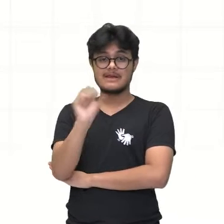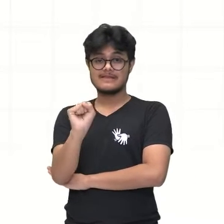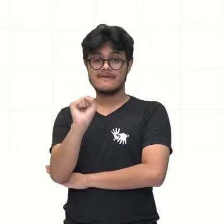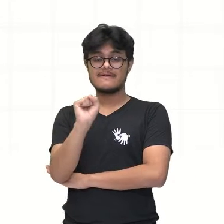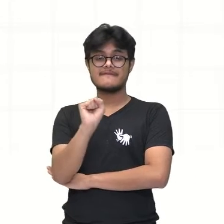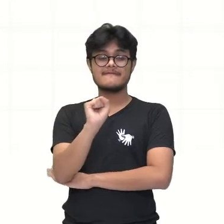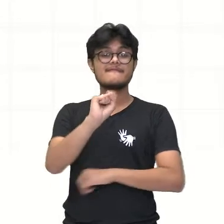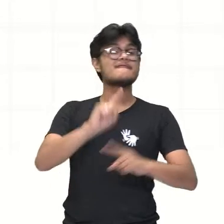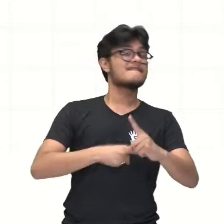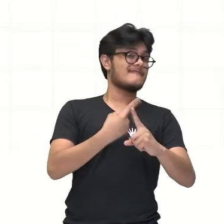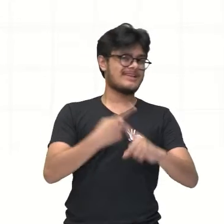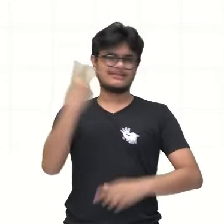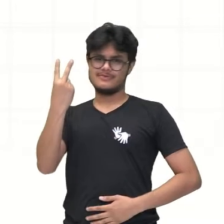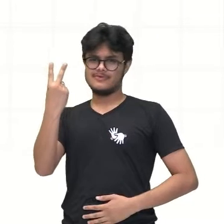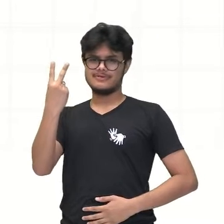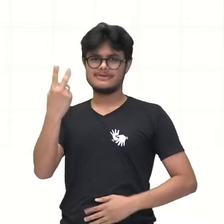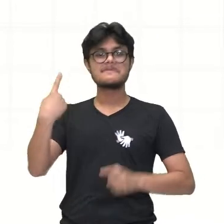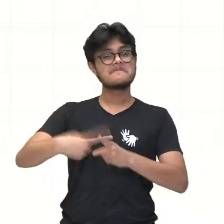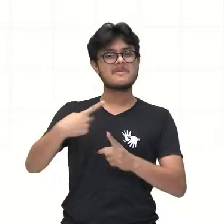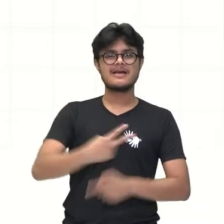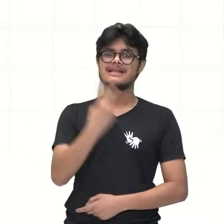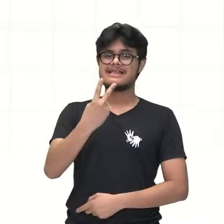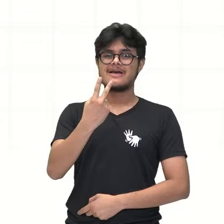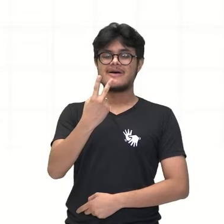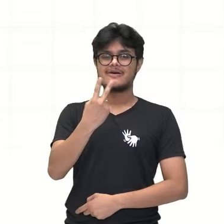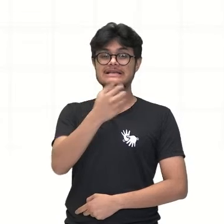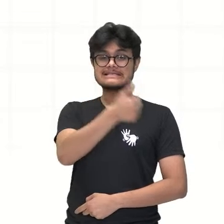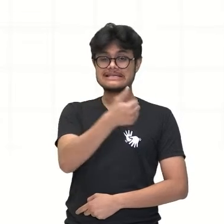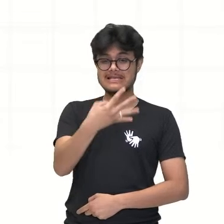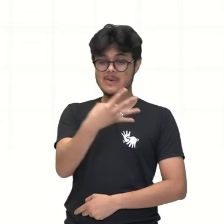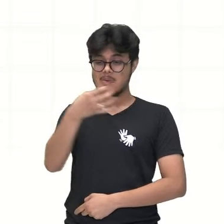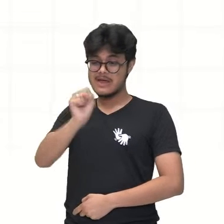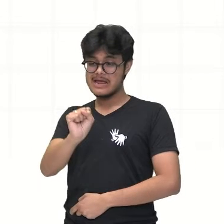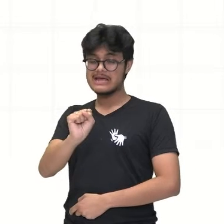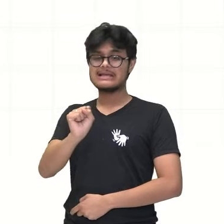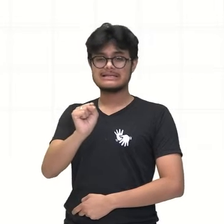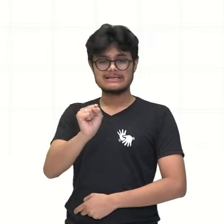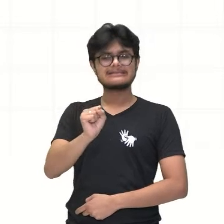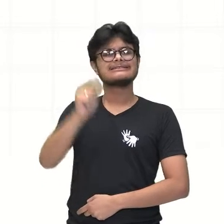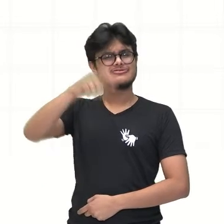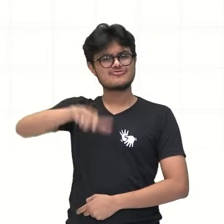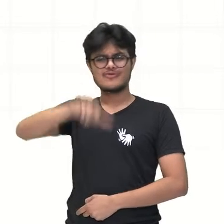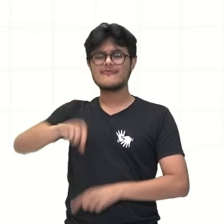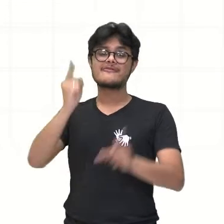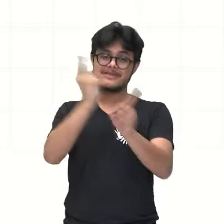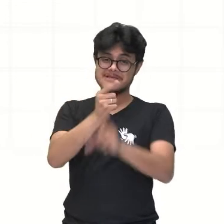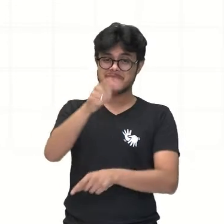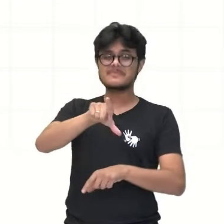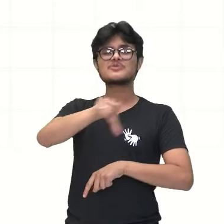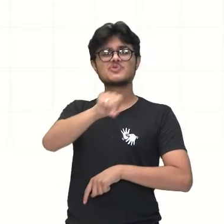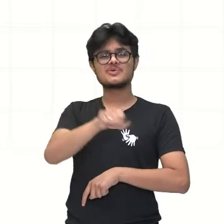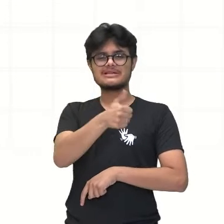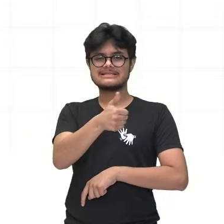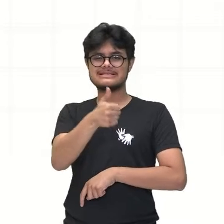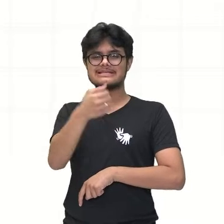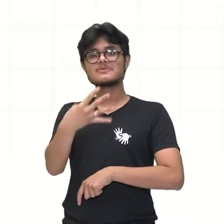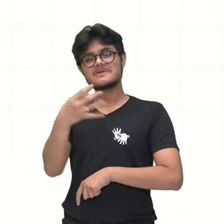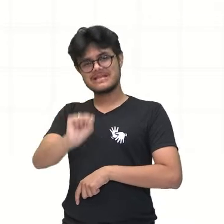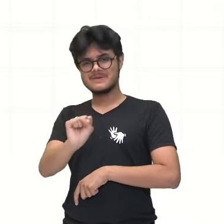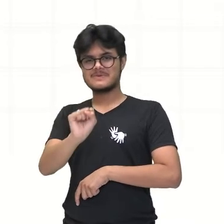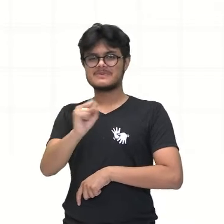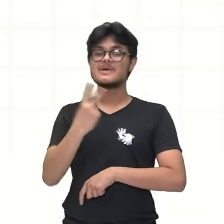escolhida 148 vezes. Então, 148 vezes 2 vai ser a quantidade de horas